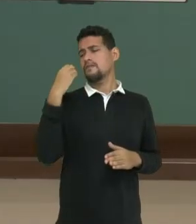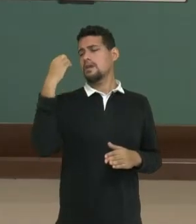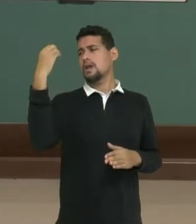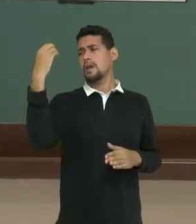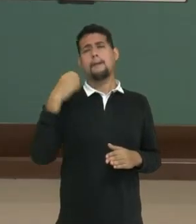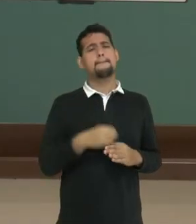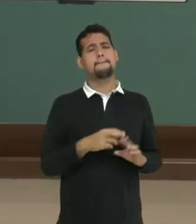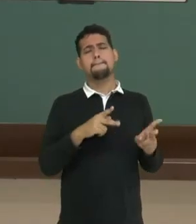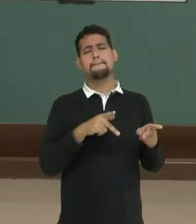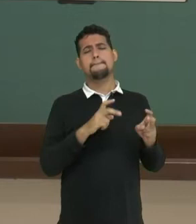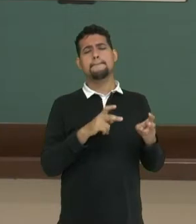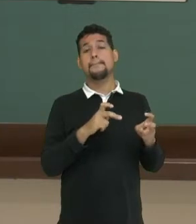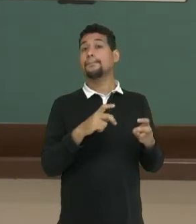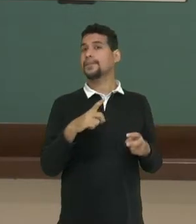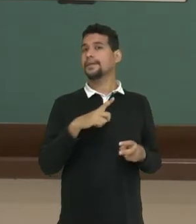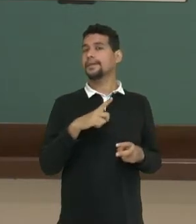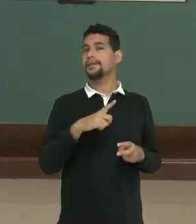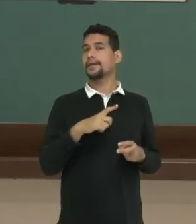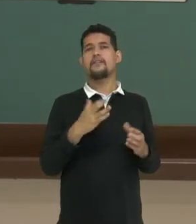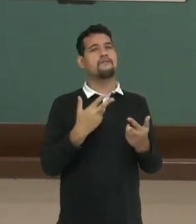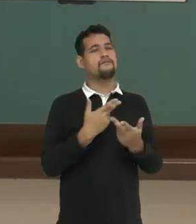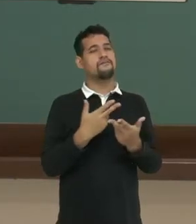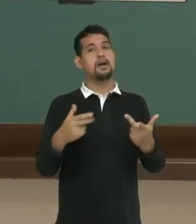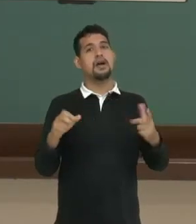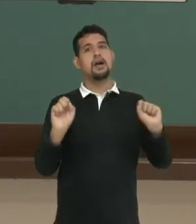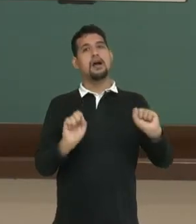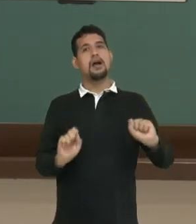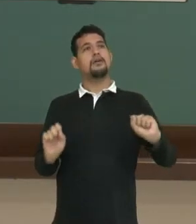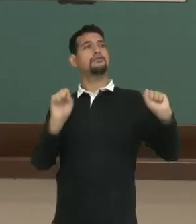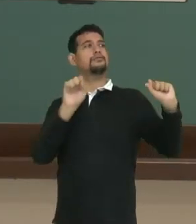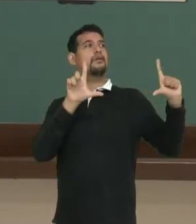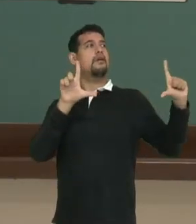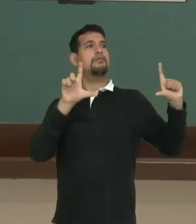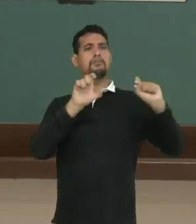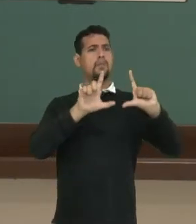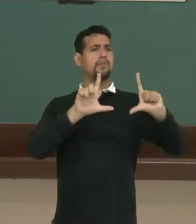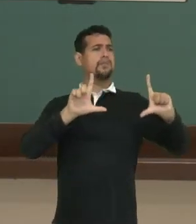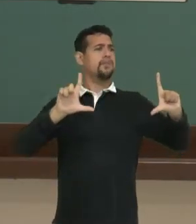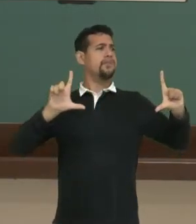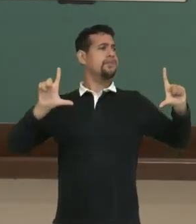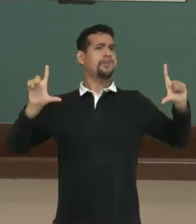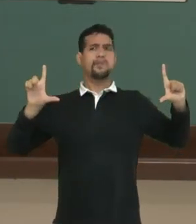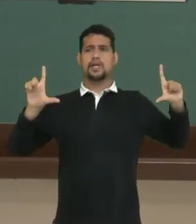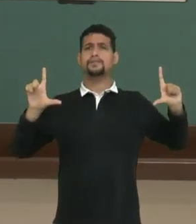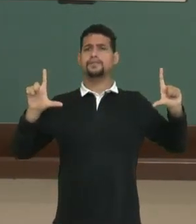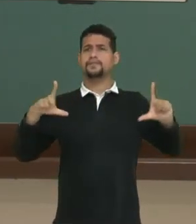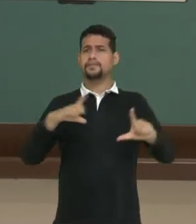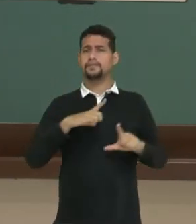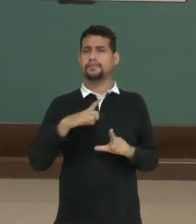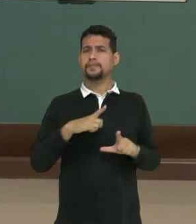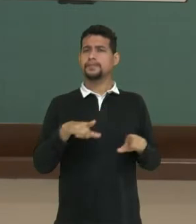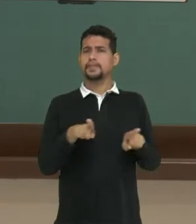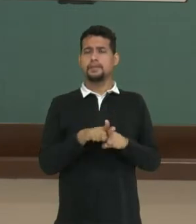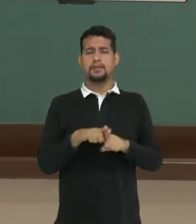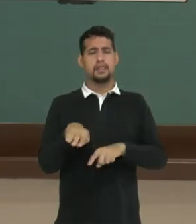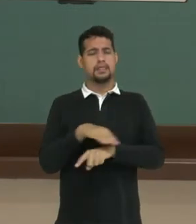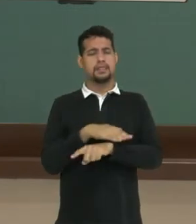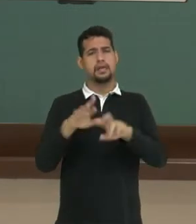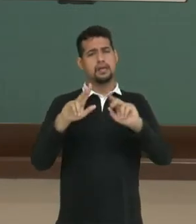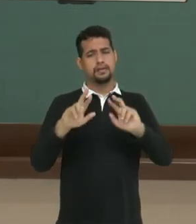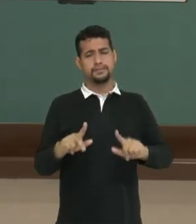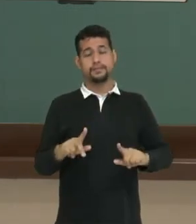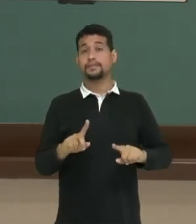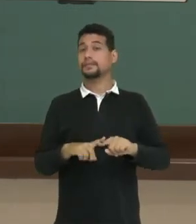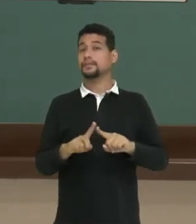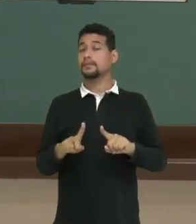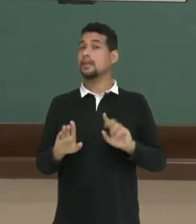perceberam às vezes que existem outdoors, que são cartazes gigantescos, espalhados, né, na beirada das estradas, e às